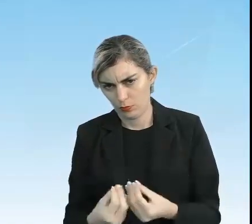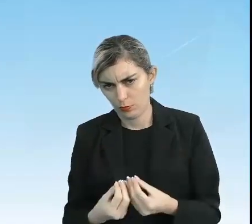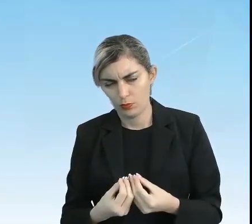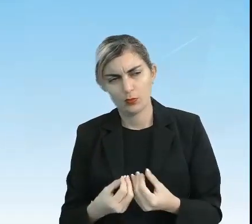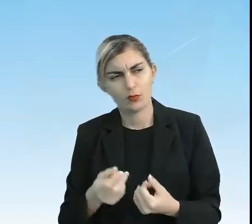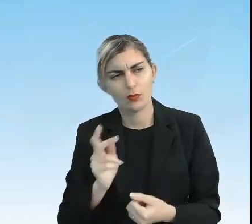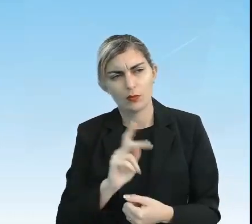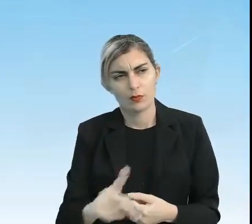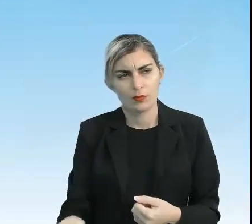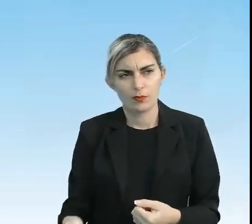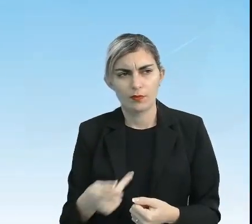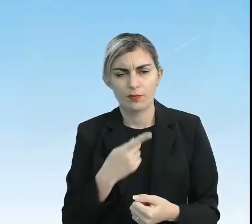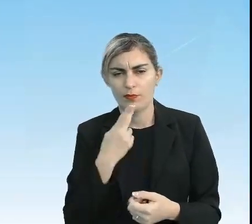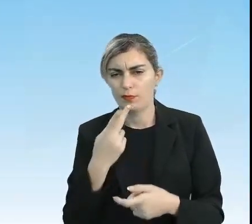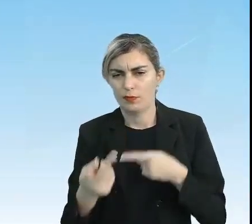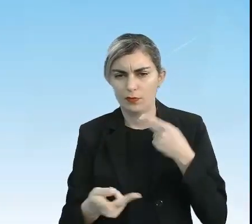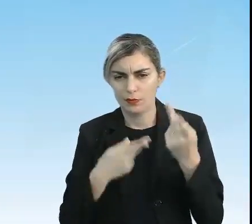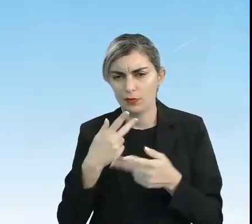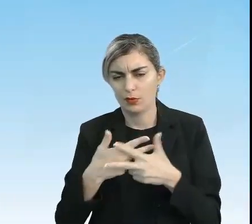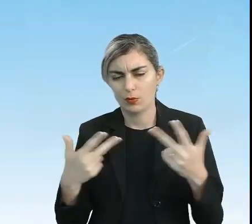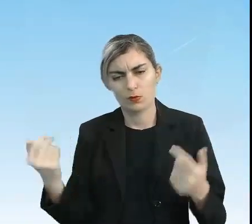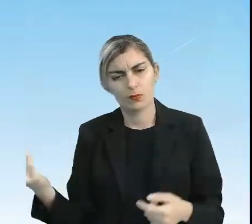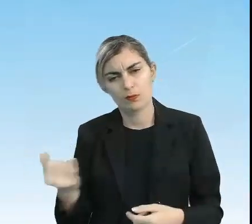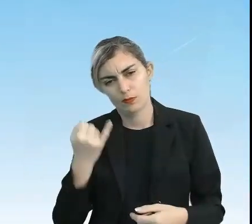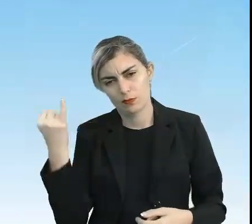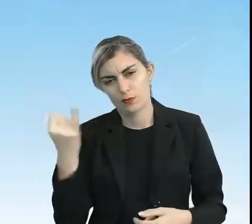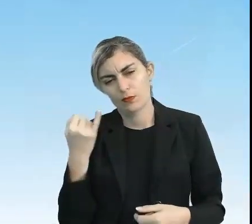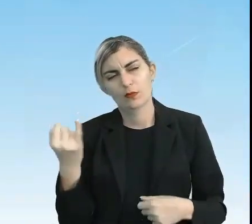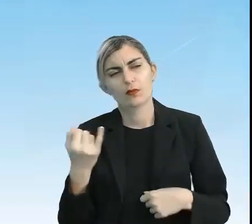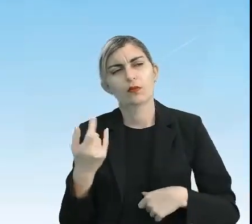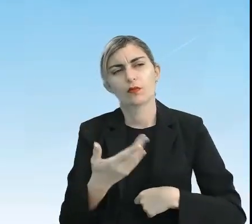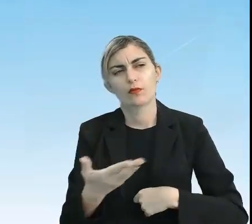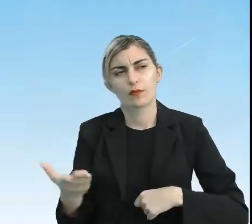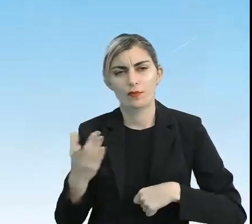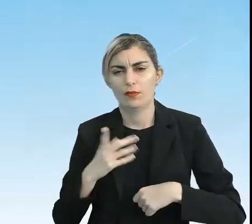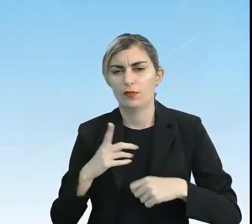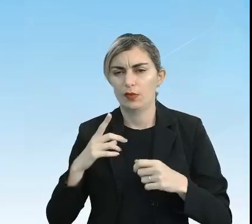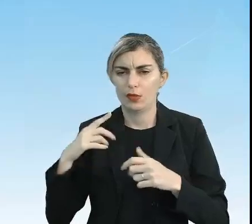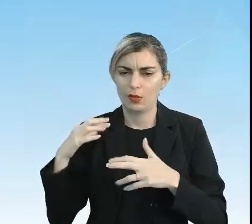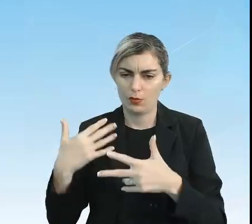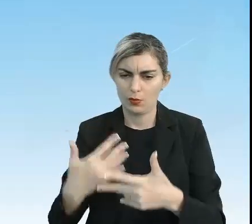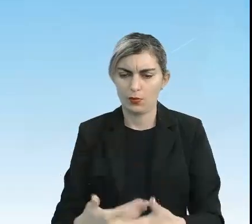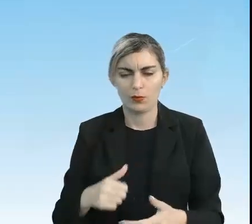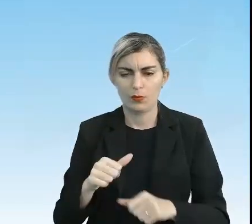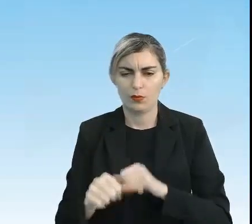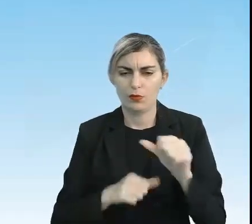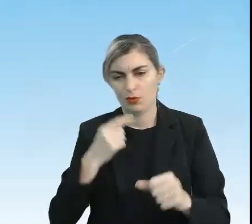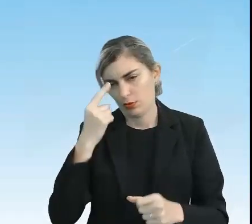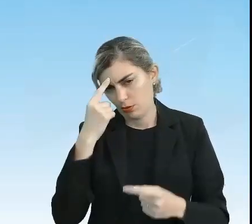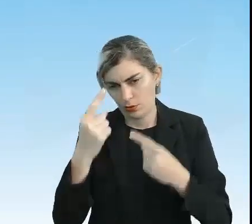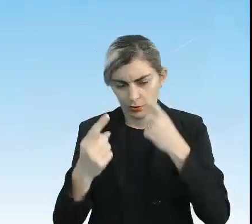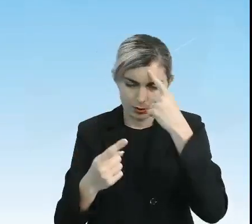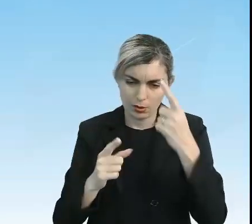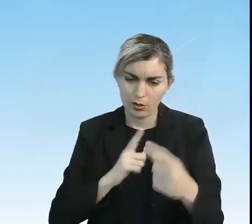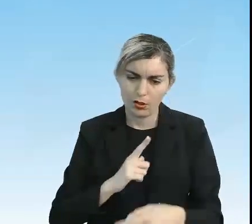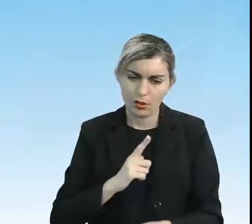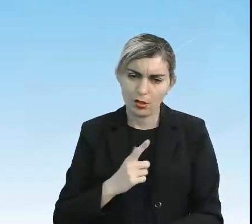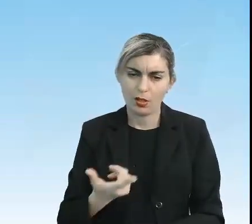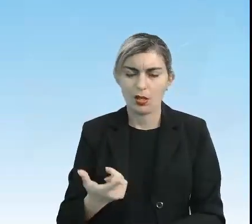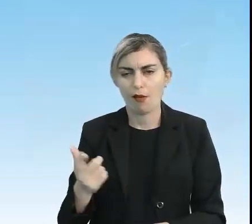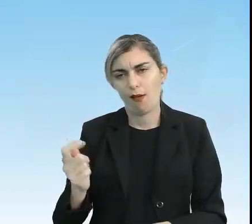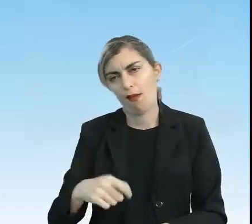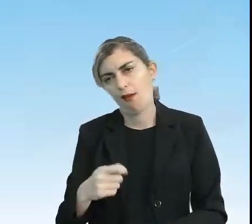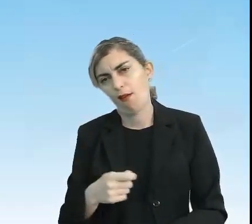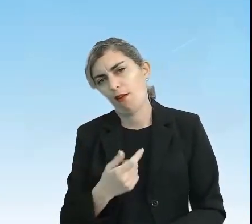Professor Beto acabou de falar uma coisa importante. O senhor acabou de desconstruindo uma ideia que se tem. Ah, não se pode tocar